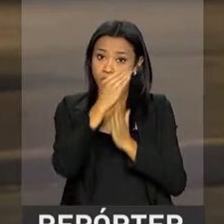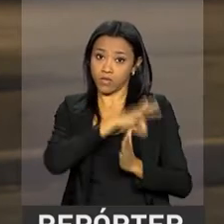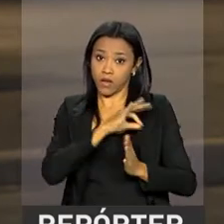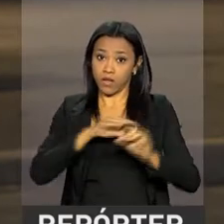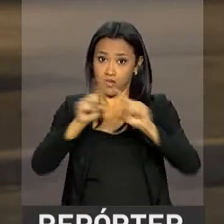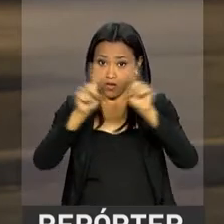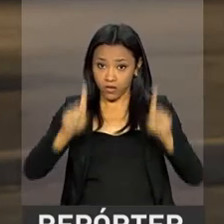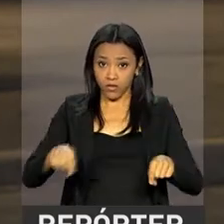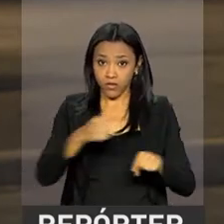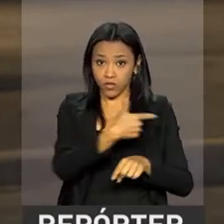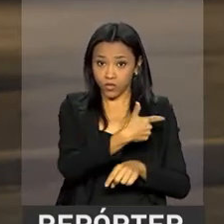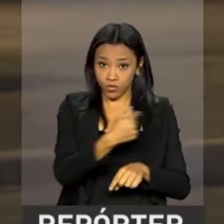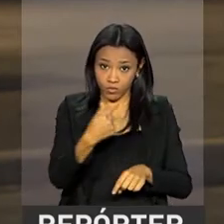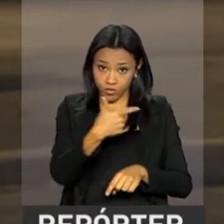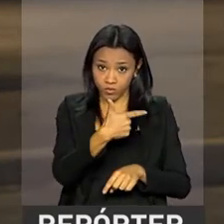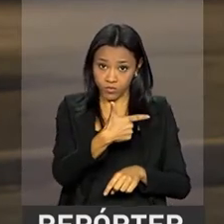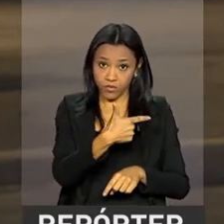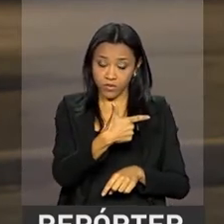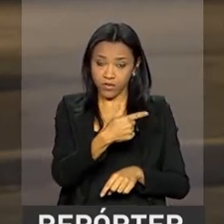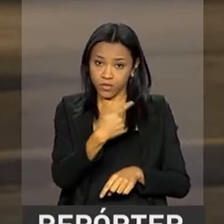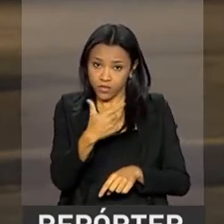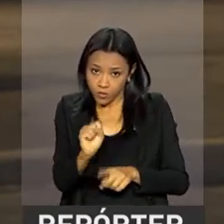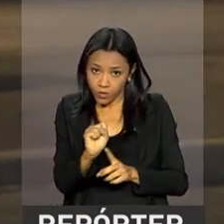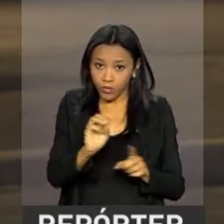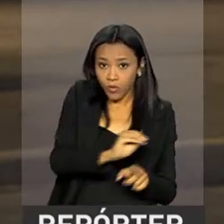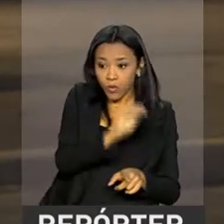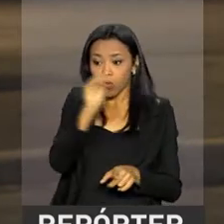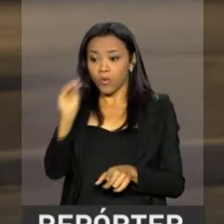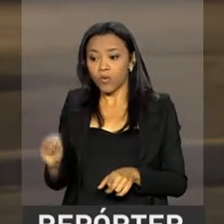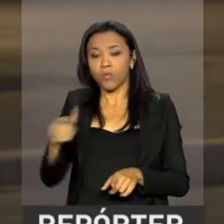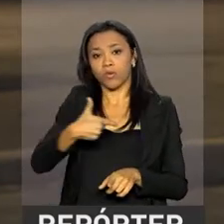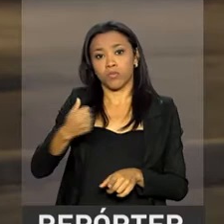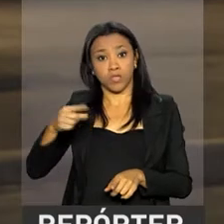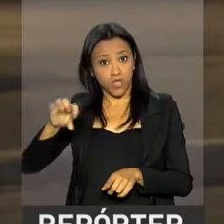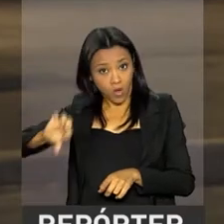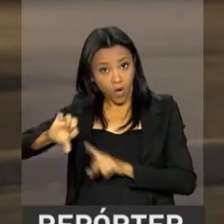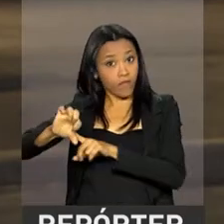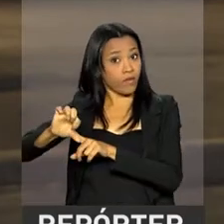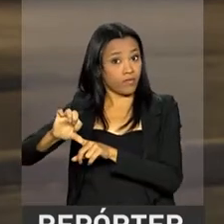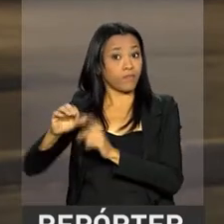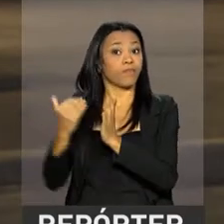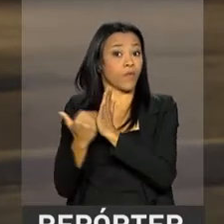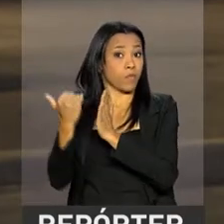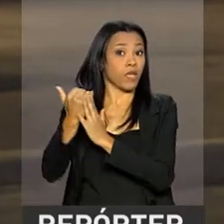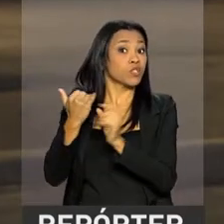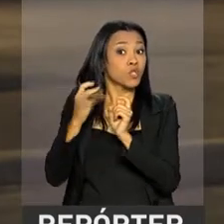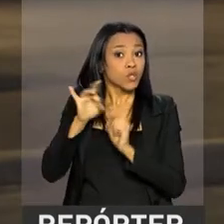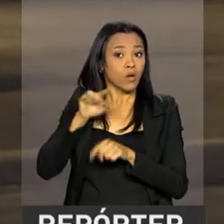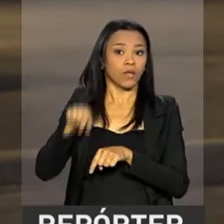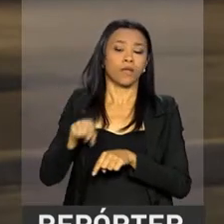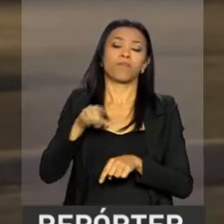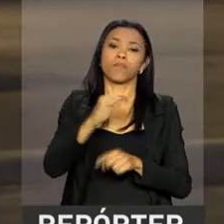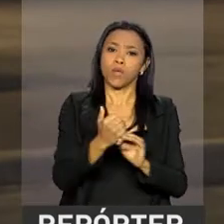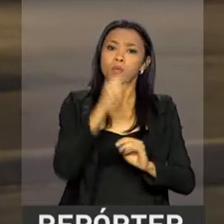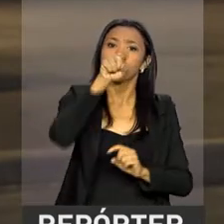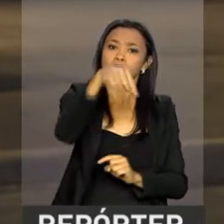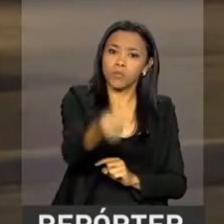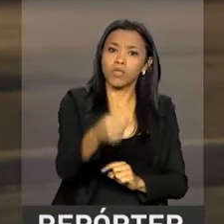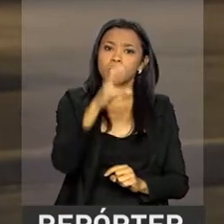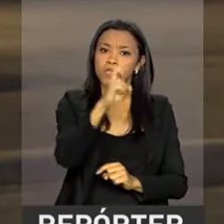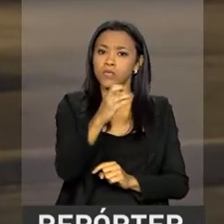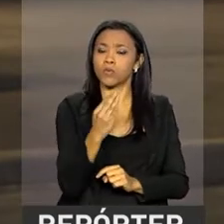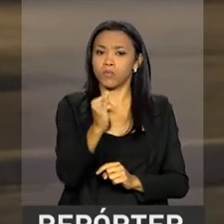para 2019, a expectativa de economia para os cofres públicos no ano que vem é de 5 bilhões de